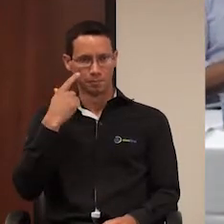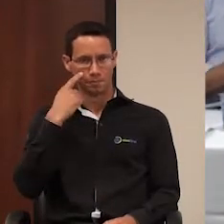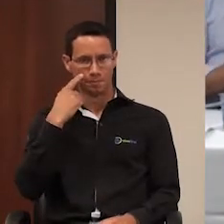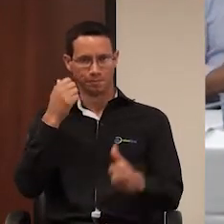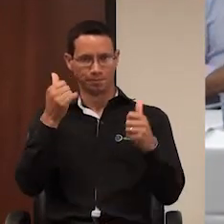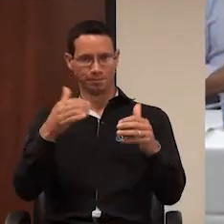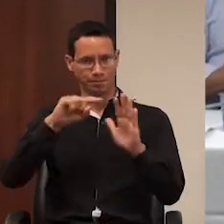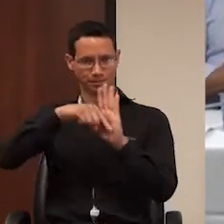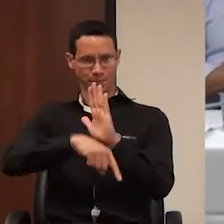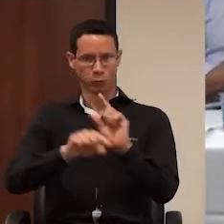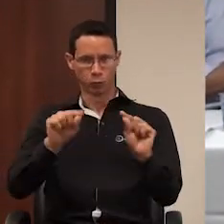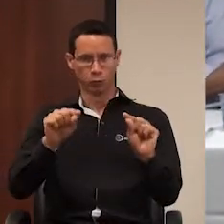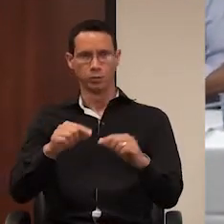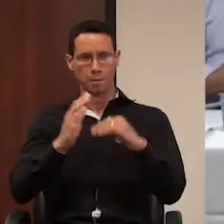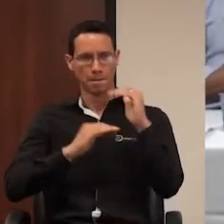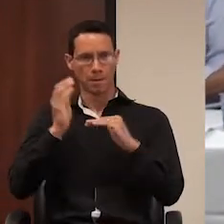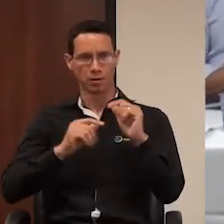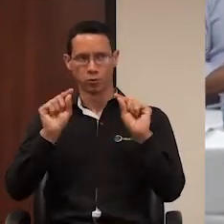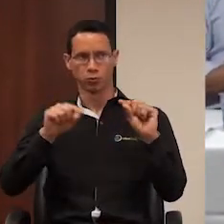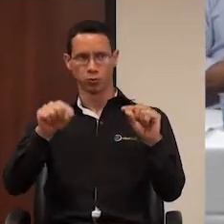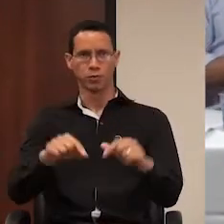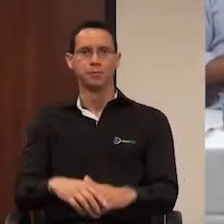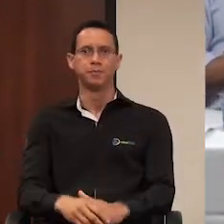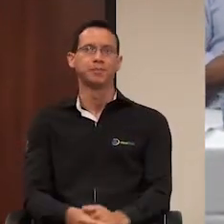mais complicada do ponto de vista prático.